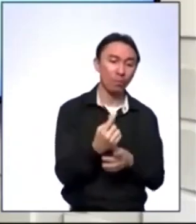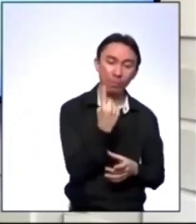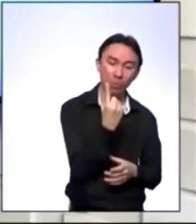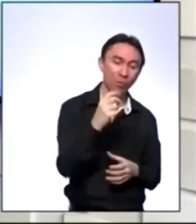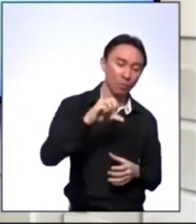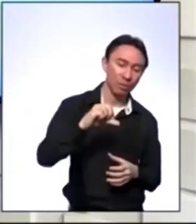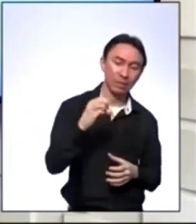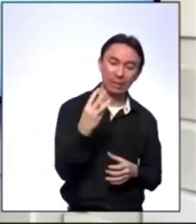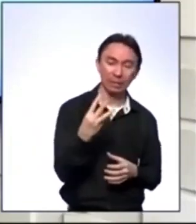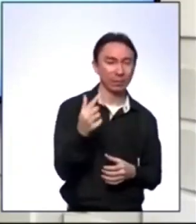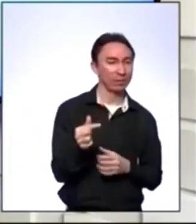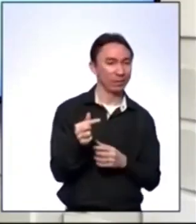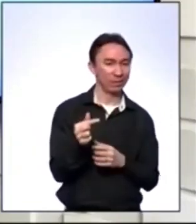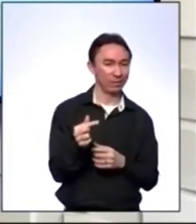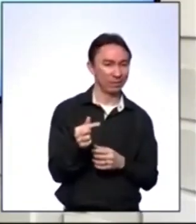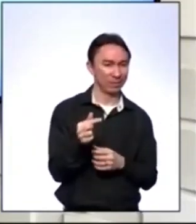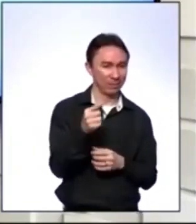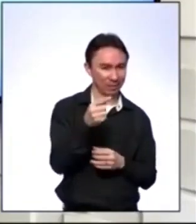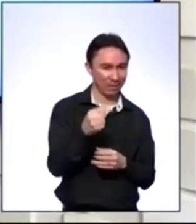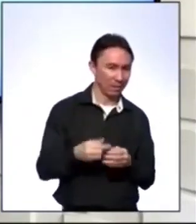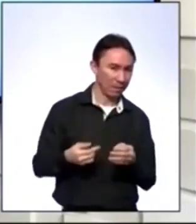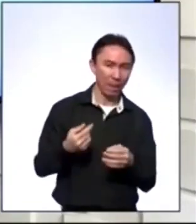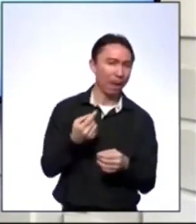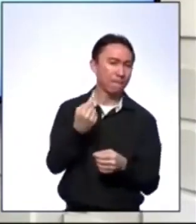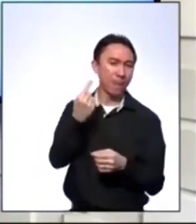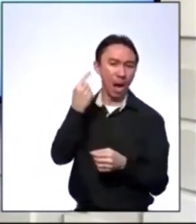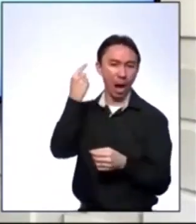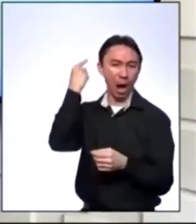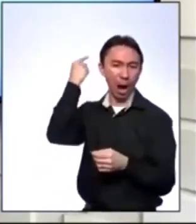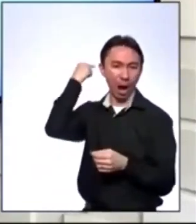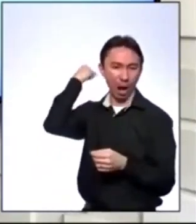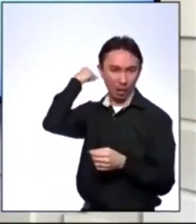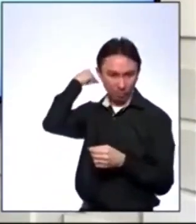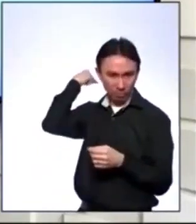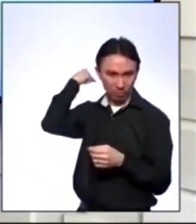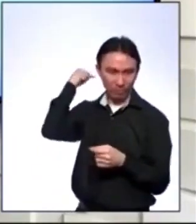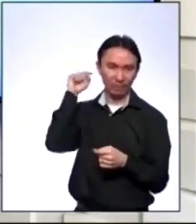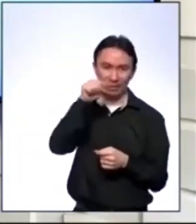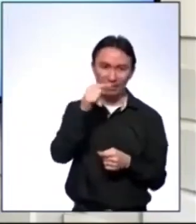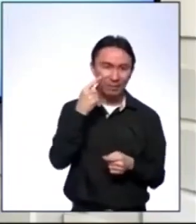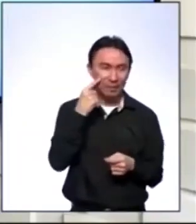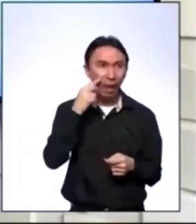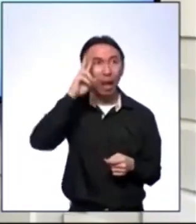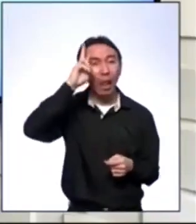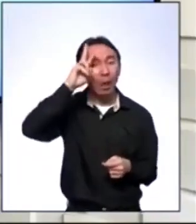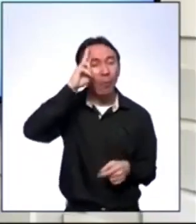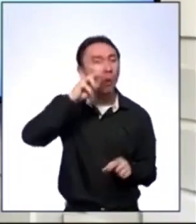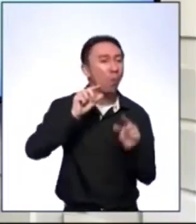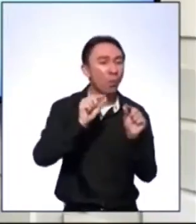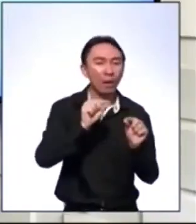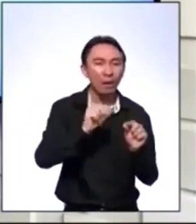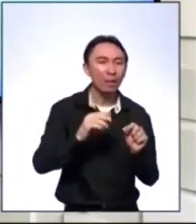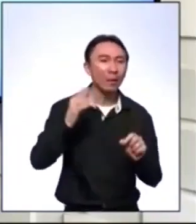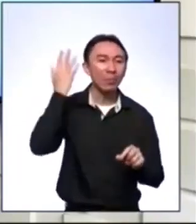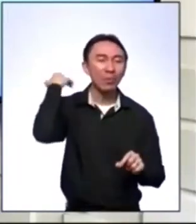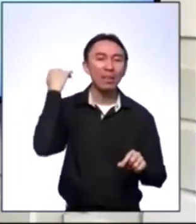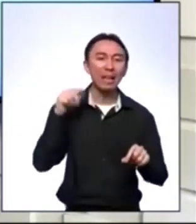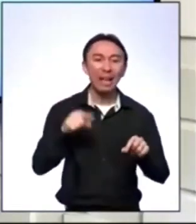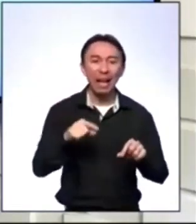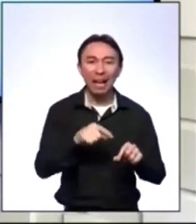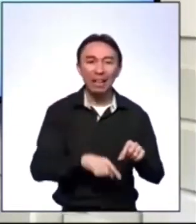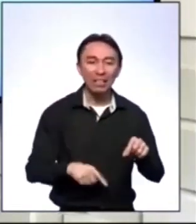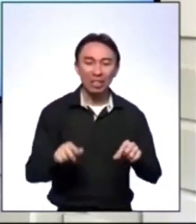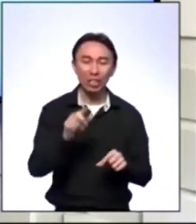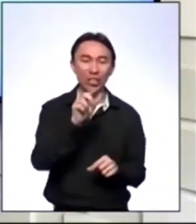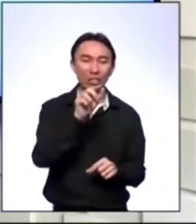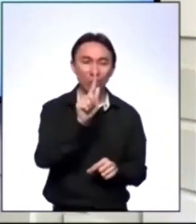1937. Se você voltar um pouquinho na história do Brasil, você vai lembrar que esse é o ano do golpe de Estado do